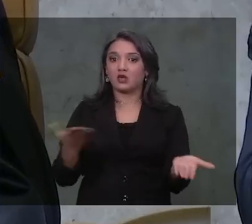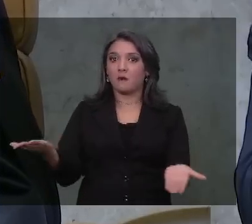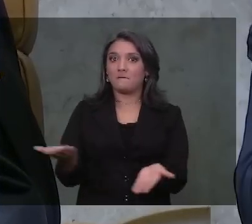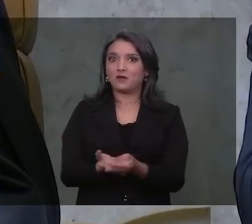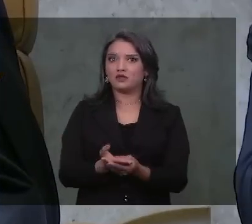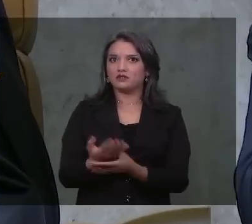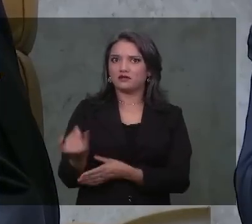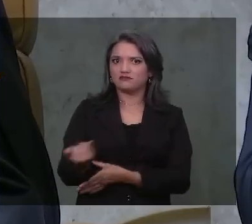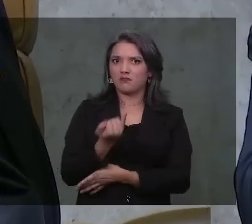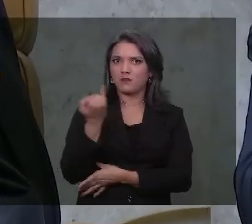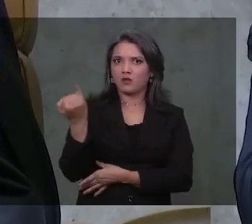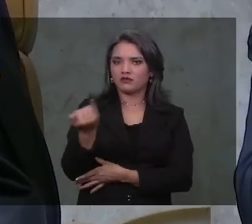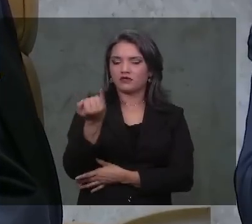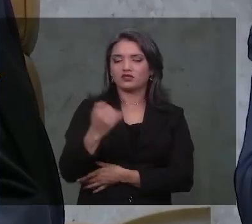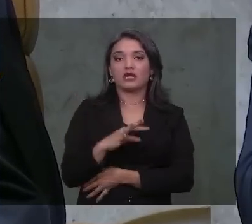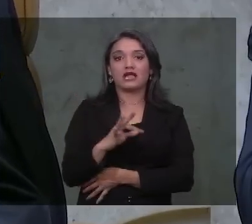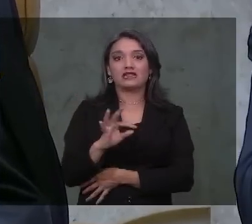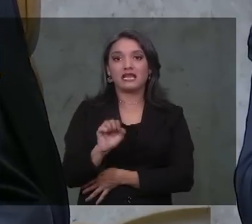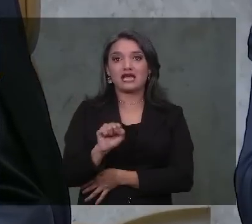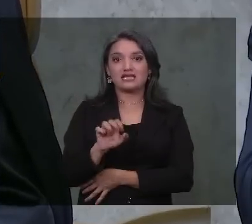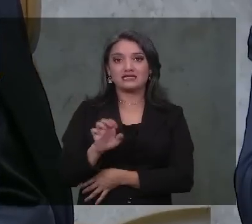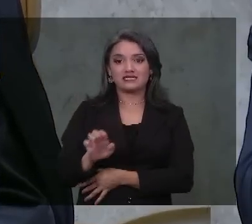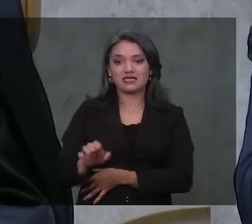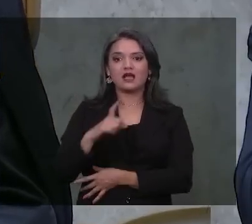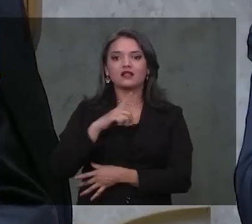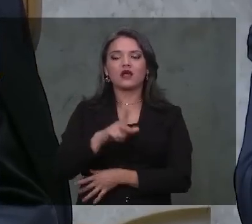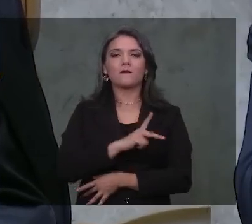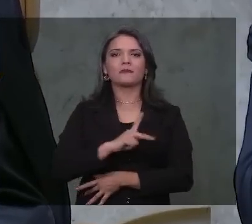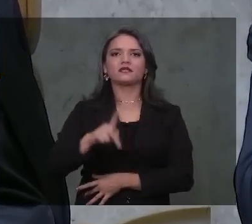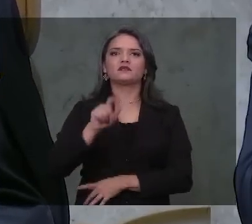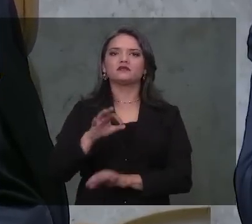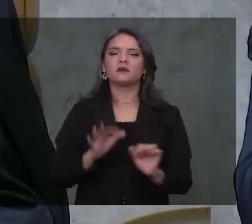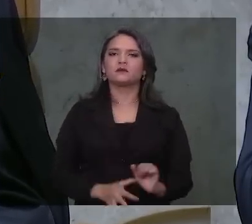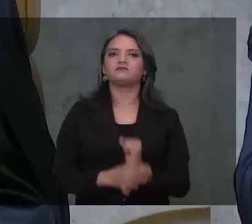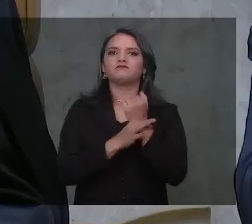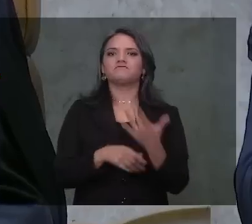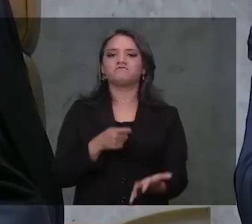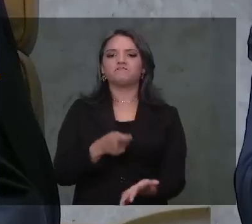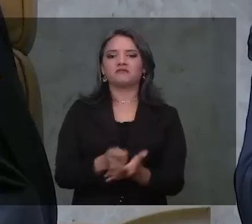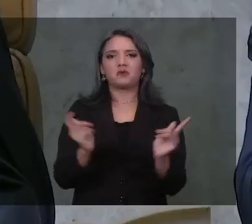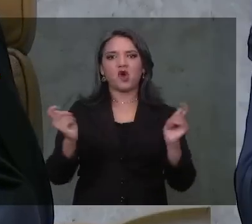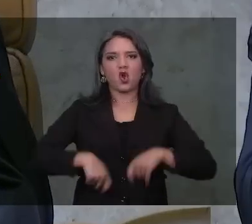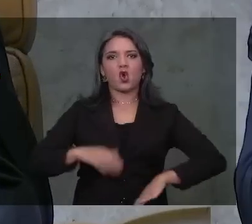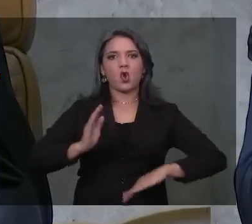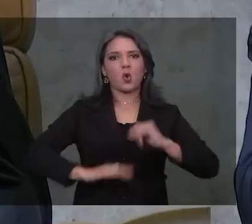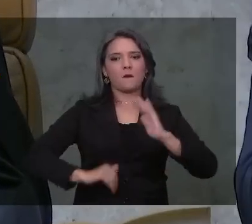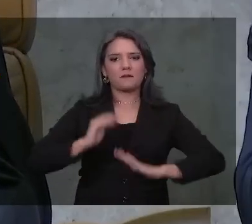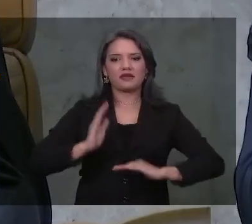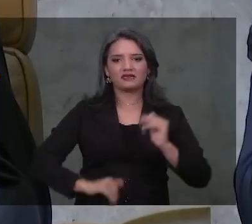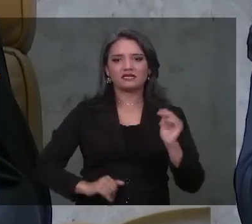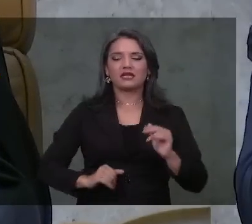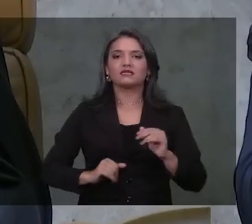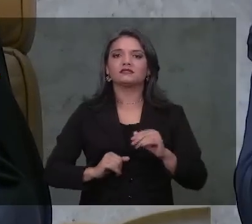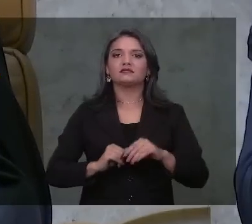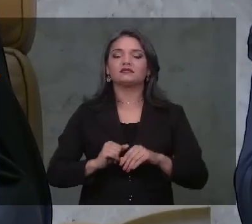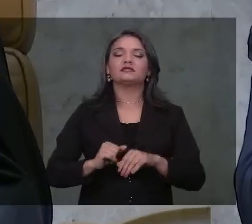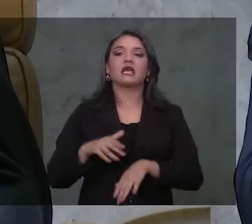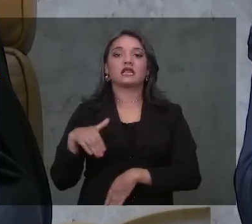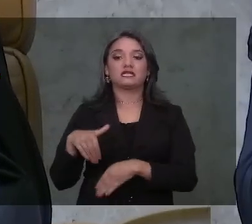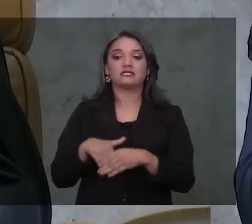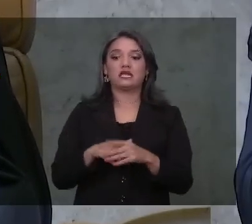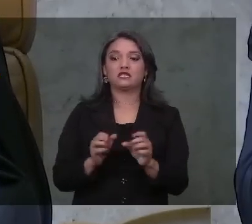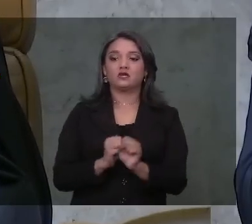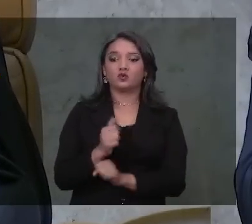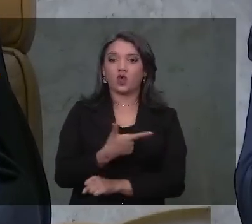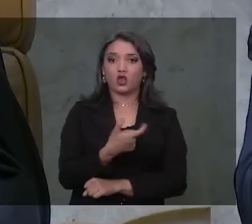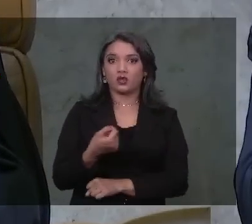memoráveis. No TSE, presidiu com firmeza e competências polarizadas eleições de 2018.